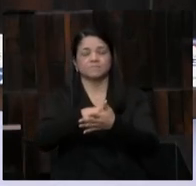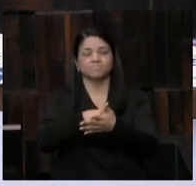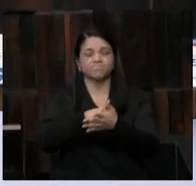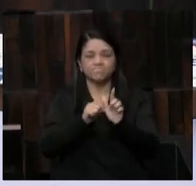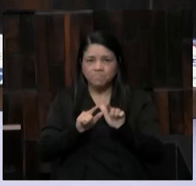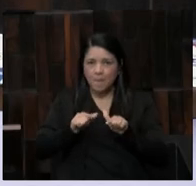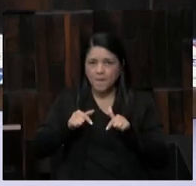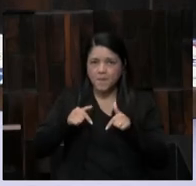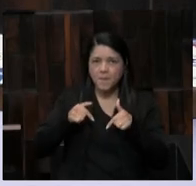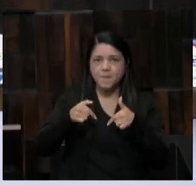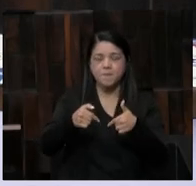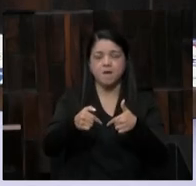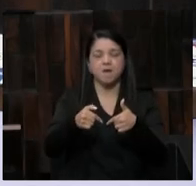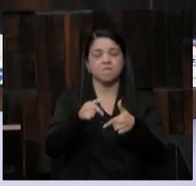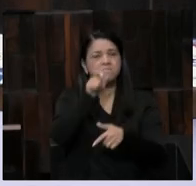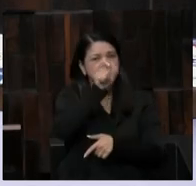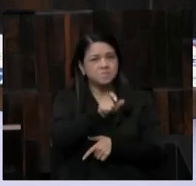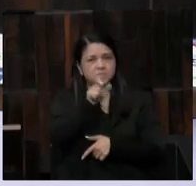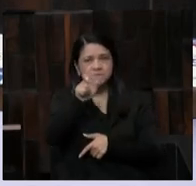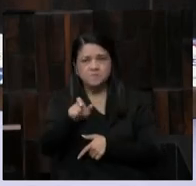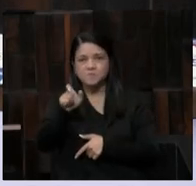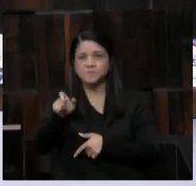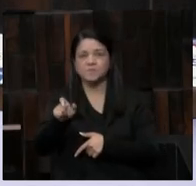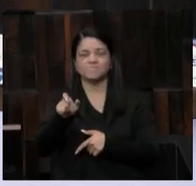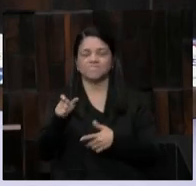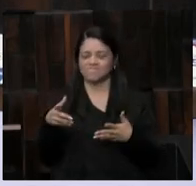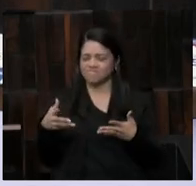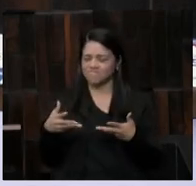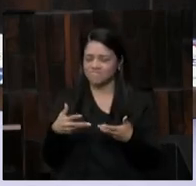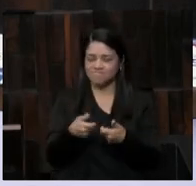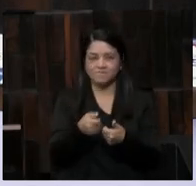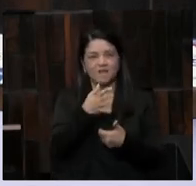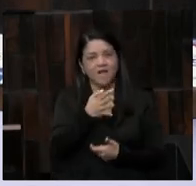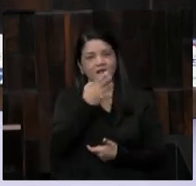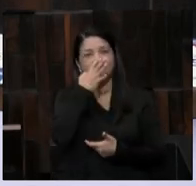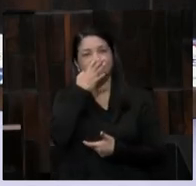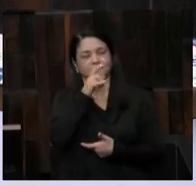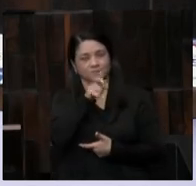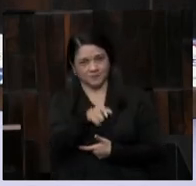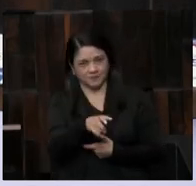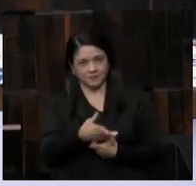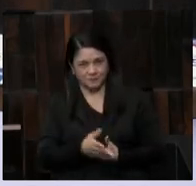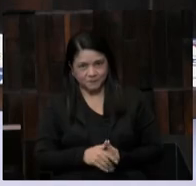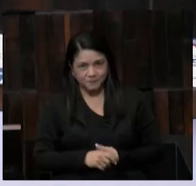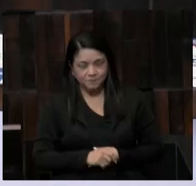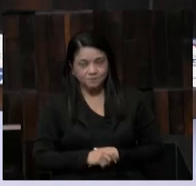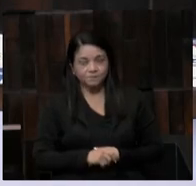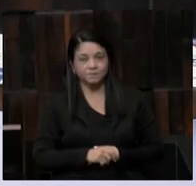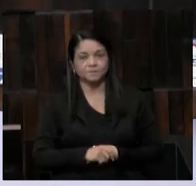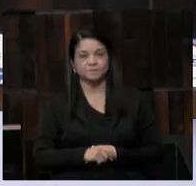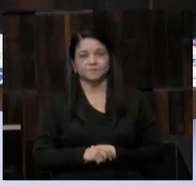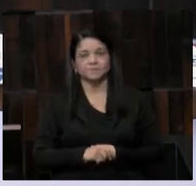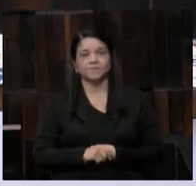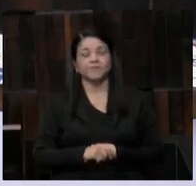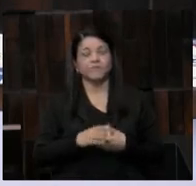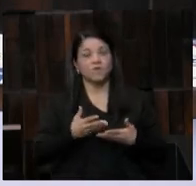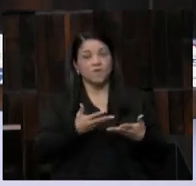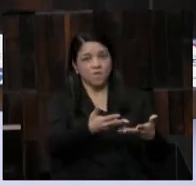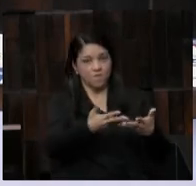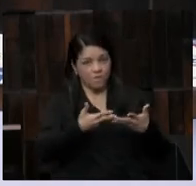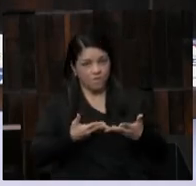pessoa pela qual a gente tem grande estima e admiração. E vou